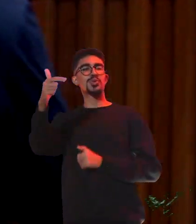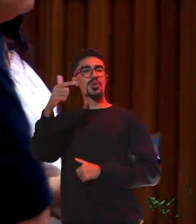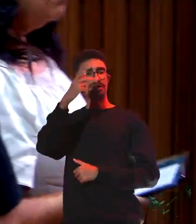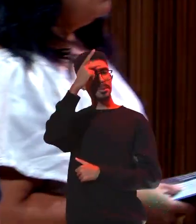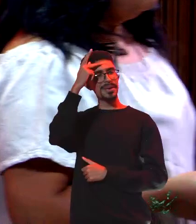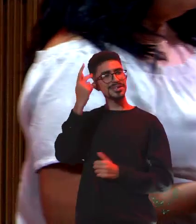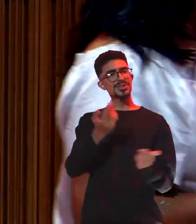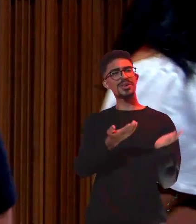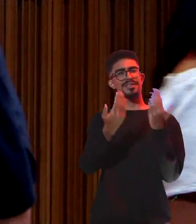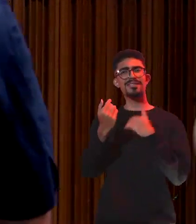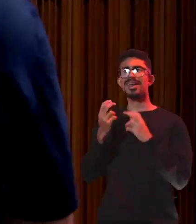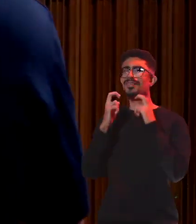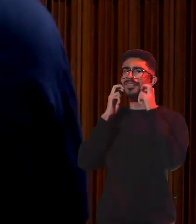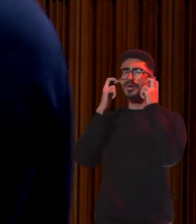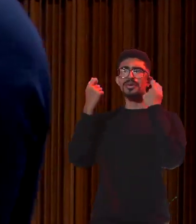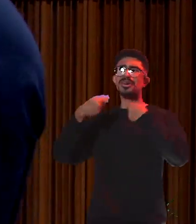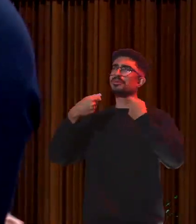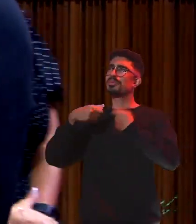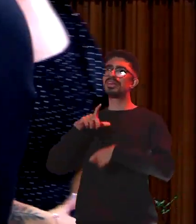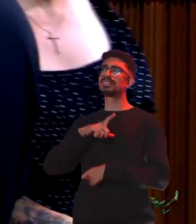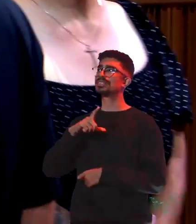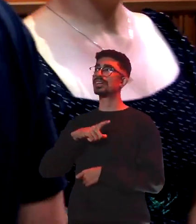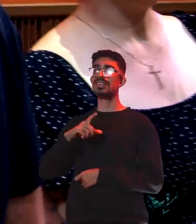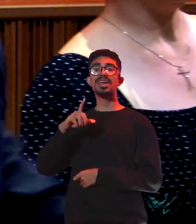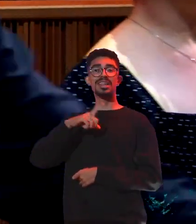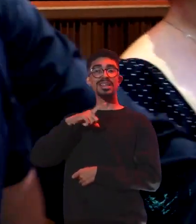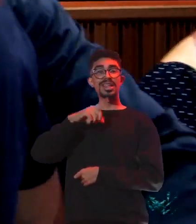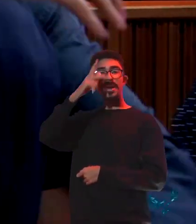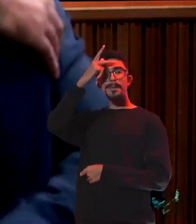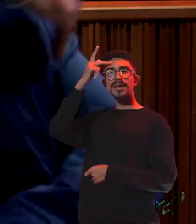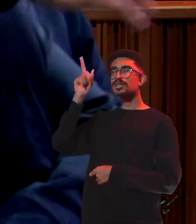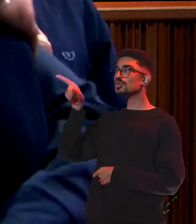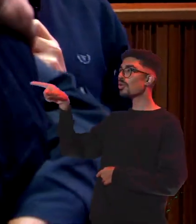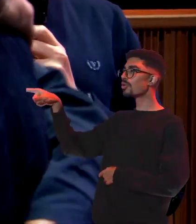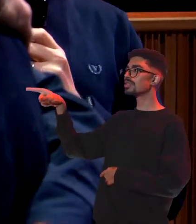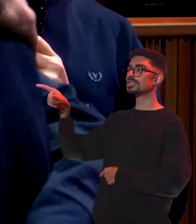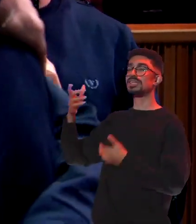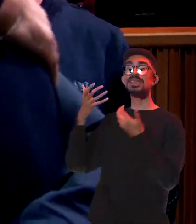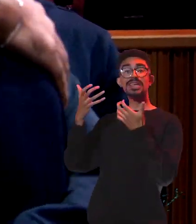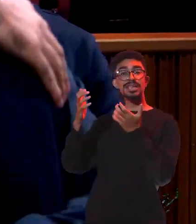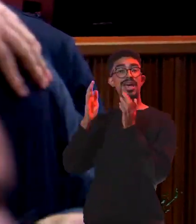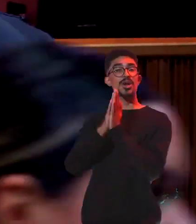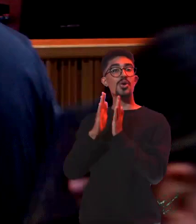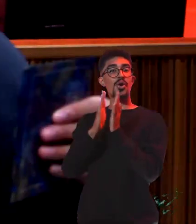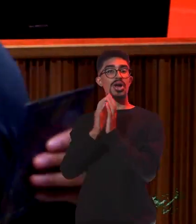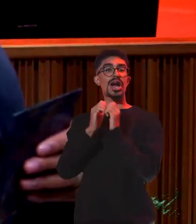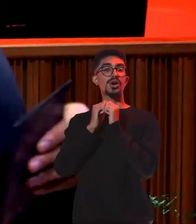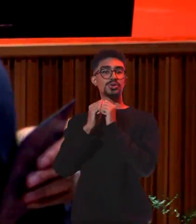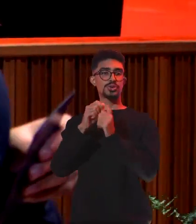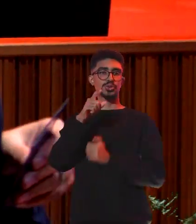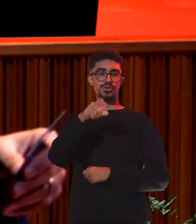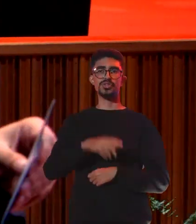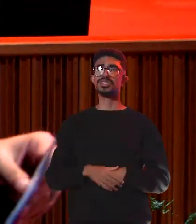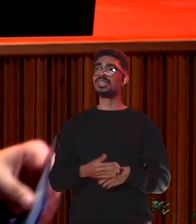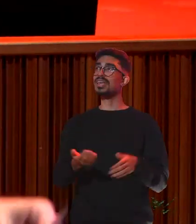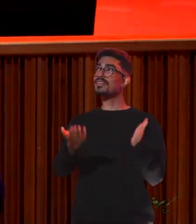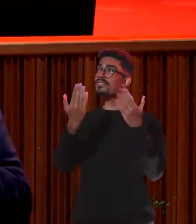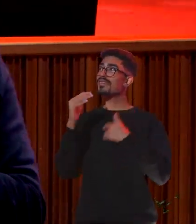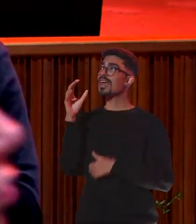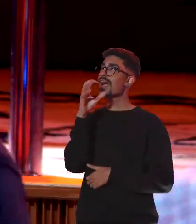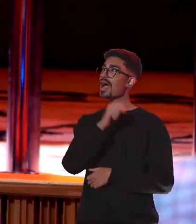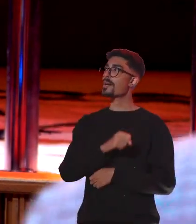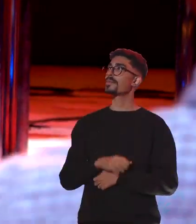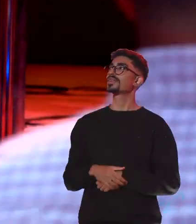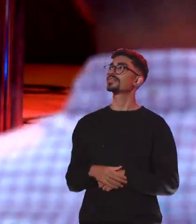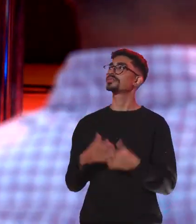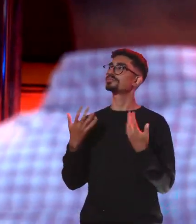junto. Vai ter um povo aqui pra orar com você. Vem pra cá, não deixa de vir. Eu vou esperar mais 5 segundos. Corre, corre, corre. Tem gente